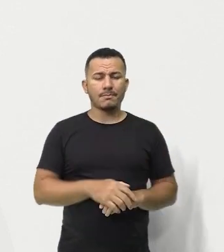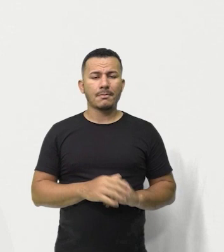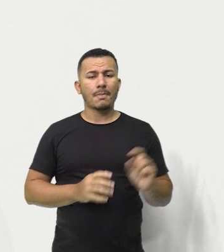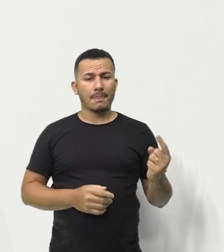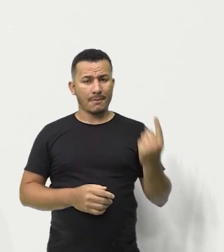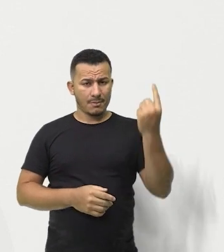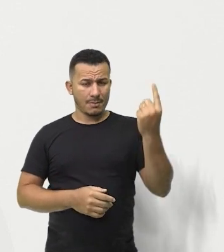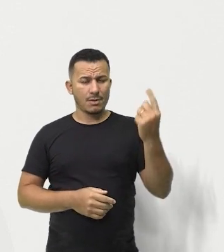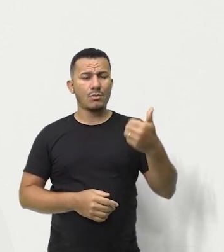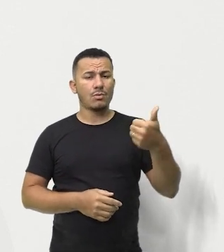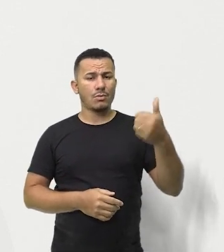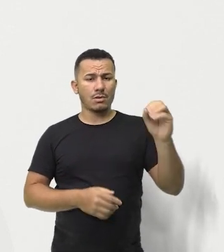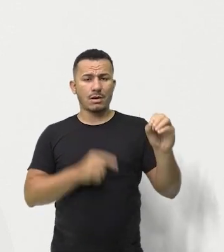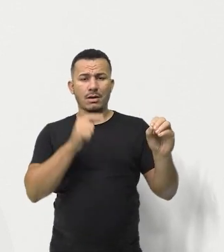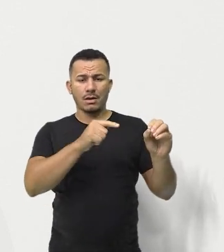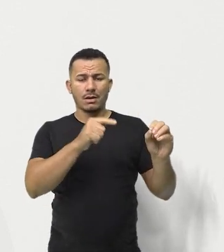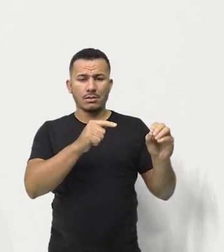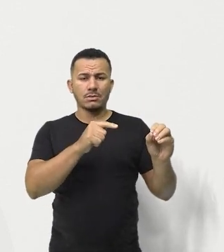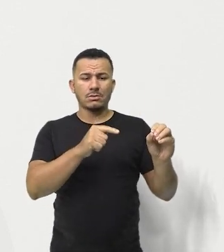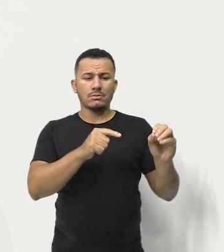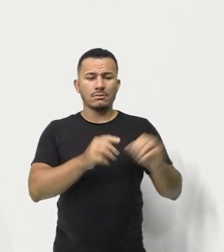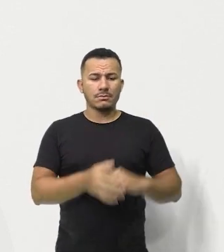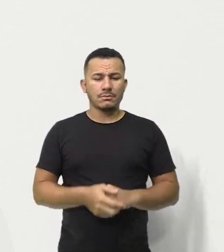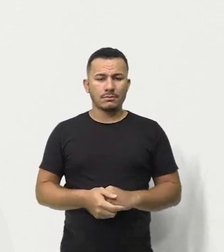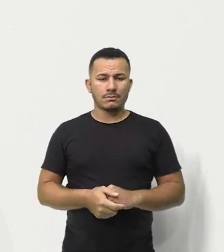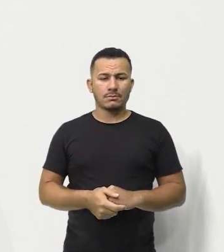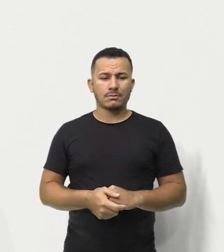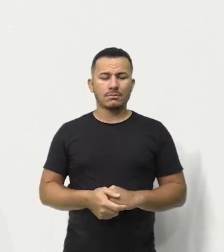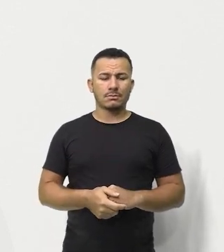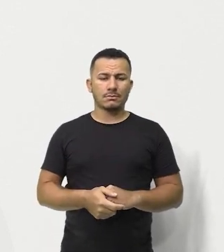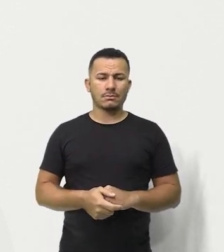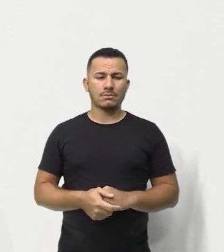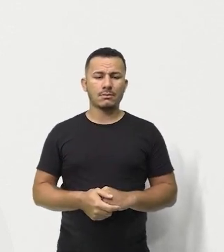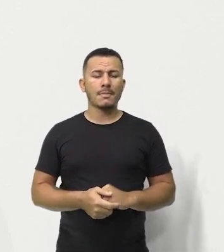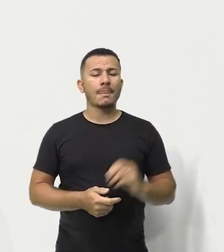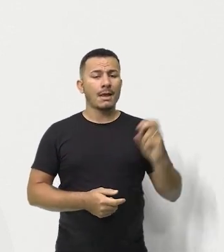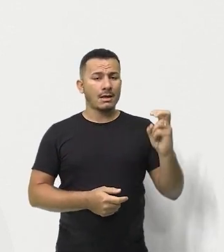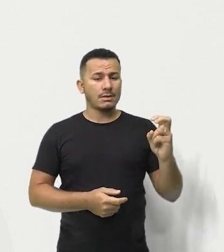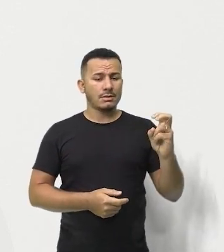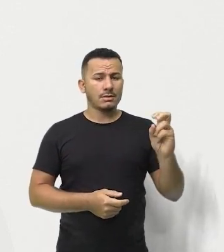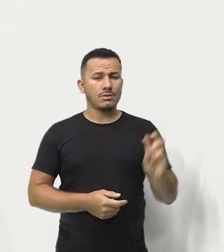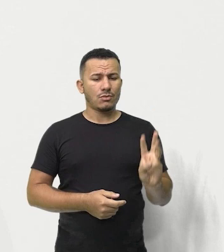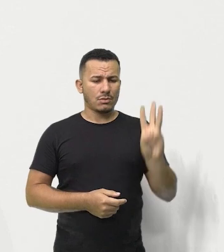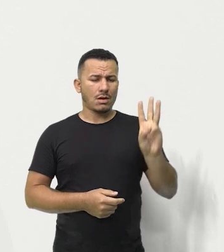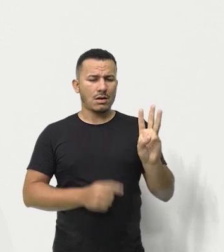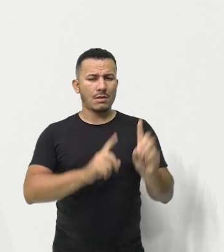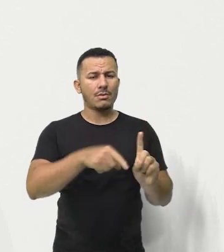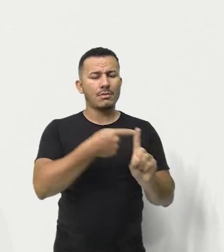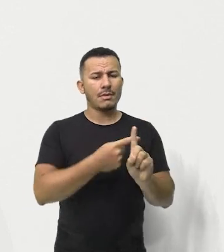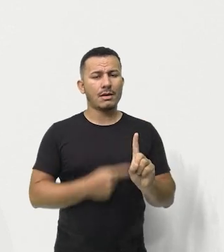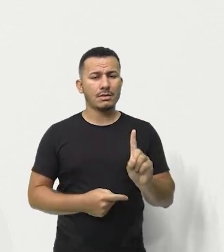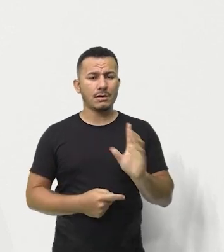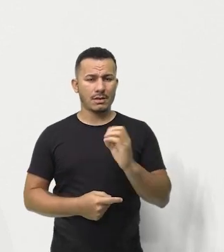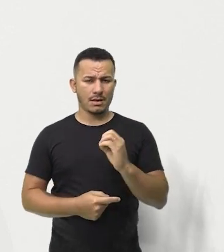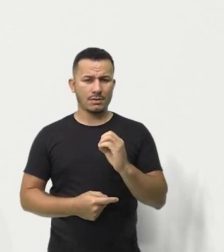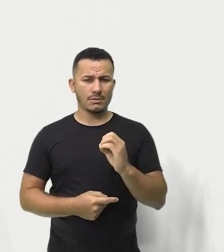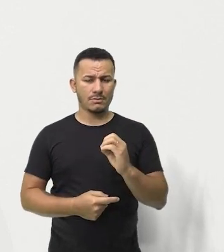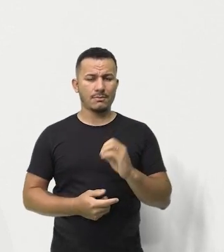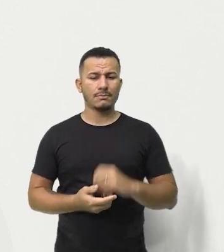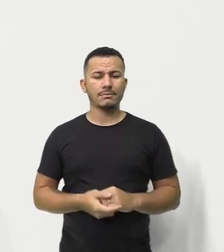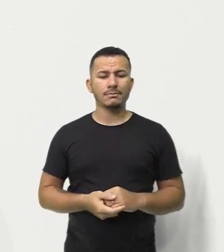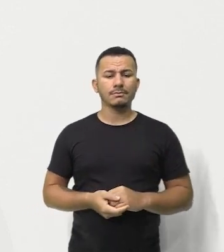jogada. Qual é o princípio aqui? Então, eu quero, primeiramente, que o 10, olha, primeiro balanço, vamos primeiro balanço, ó, eu